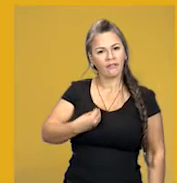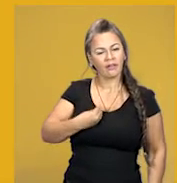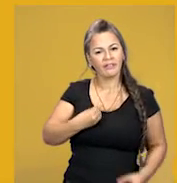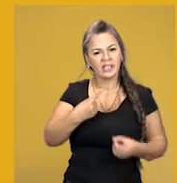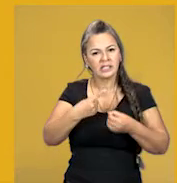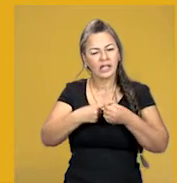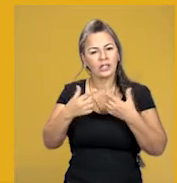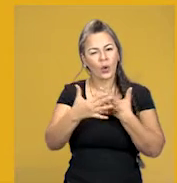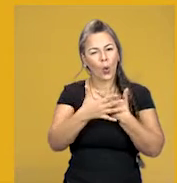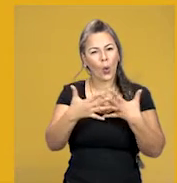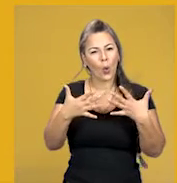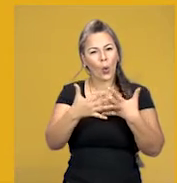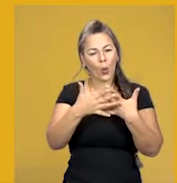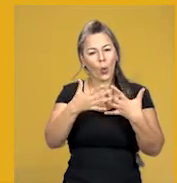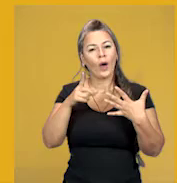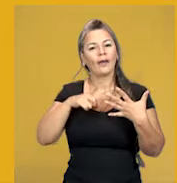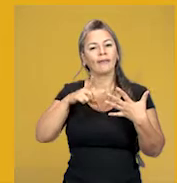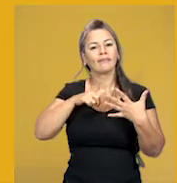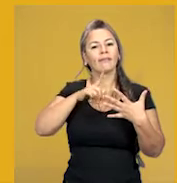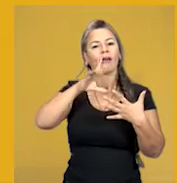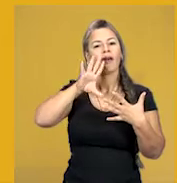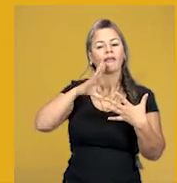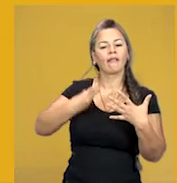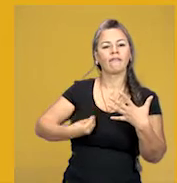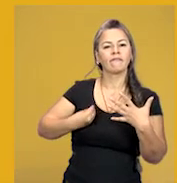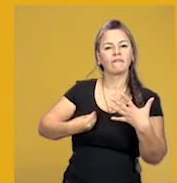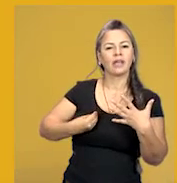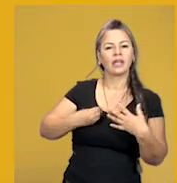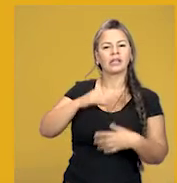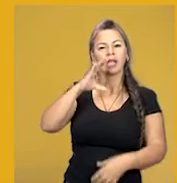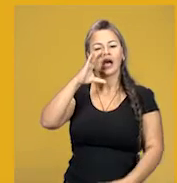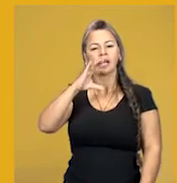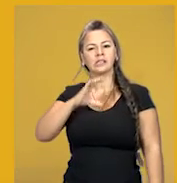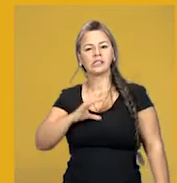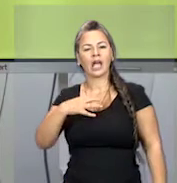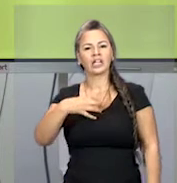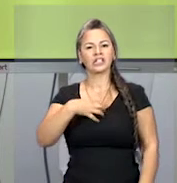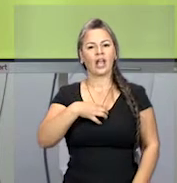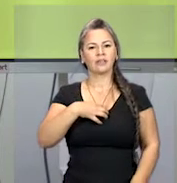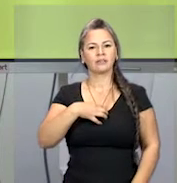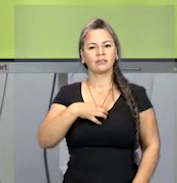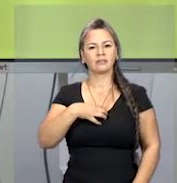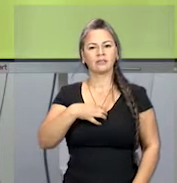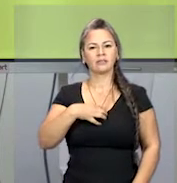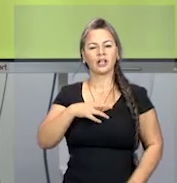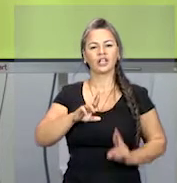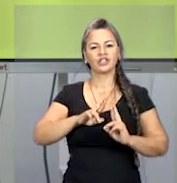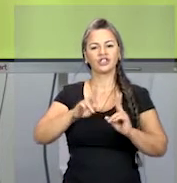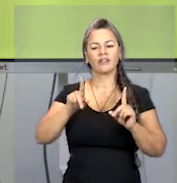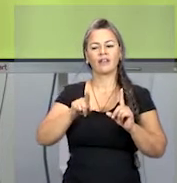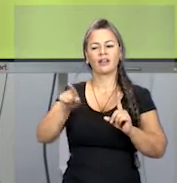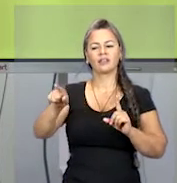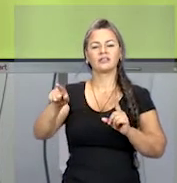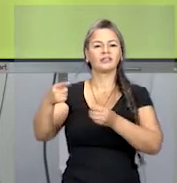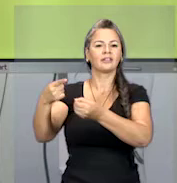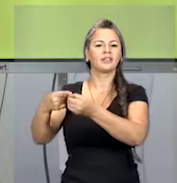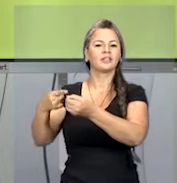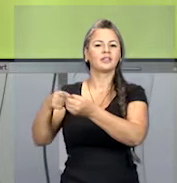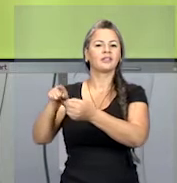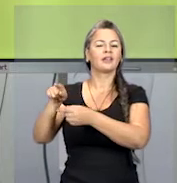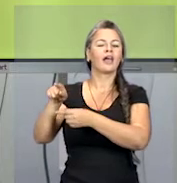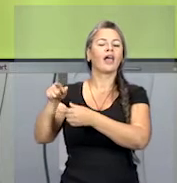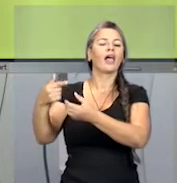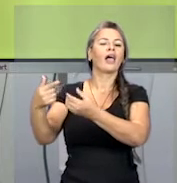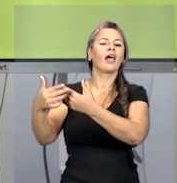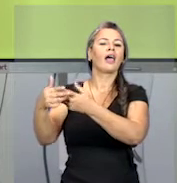diferente de quem vive em cidades pequenas? Será que as relações sociais elas são diferentes? Então, vamos começar a